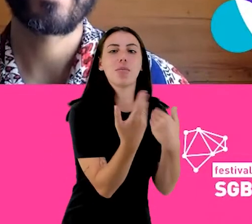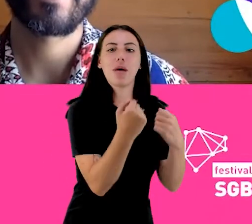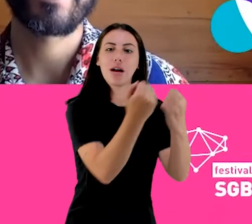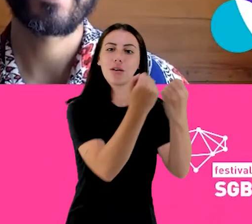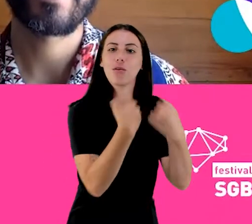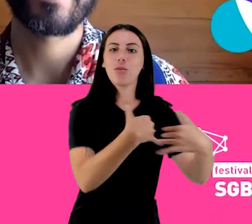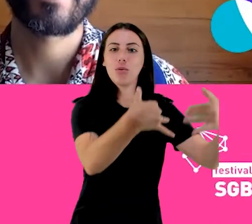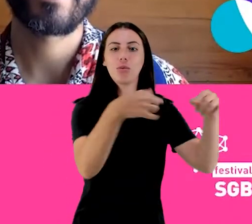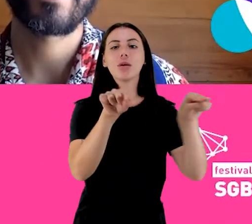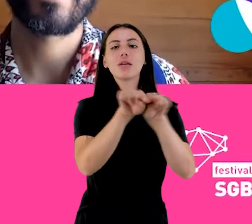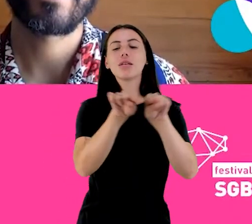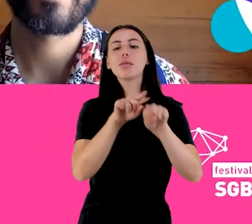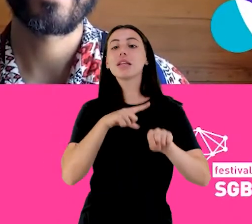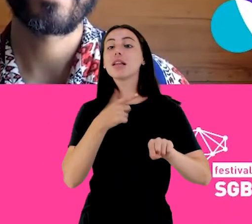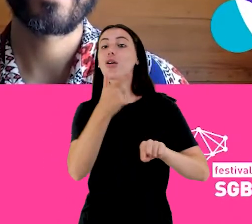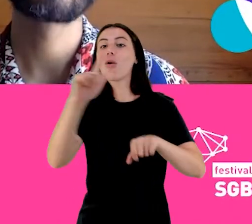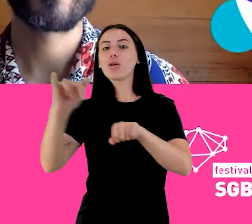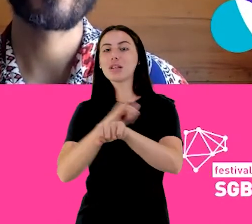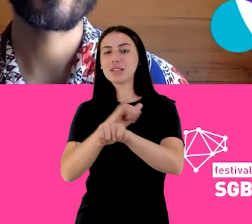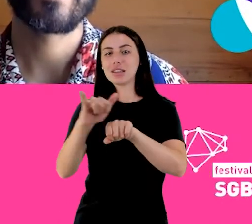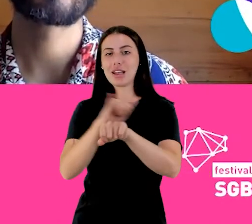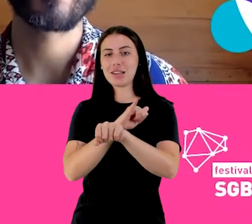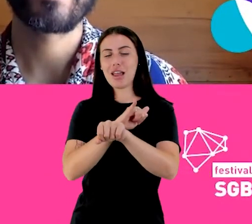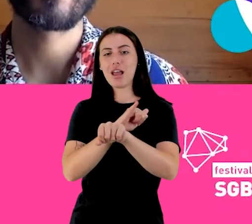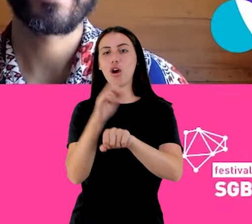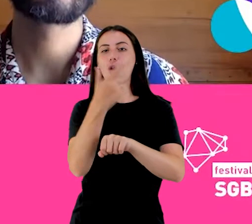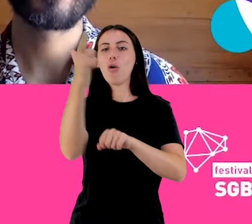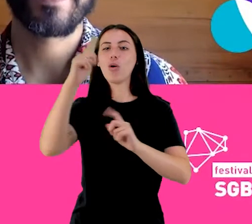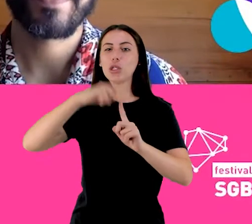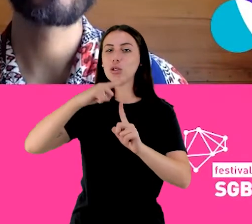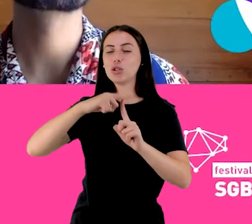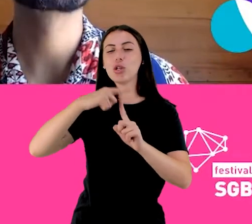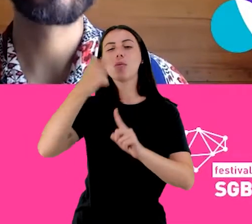verdade em relação à escravidão negra no Brasil, tombou